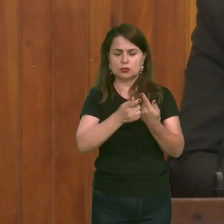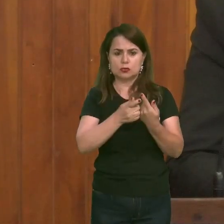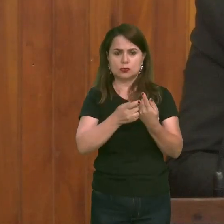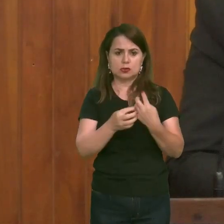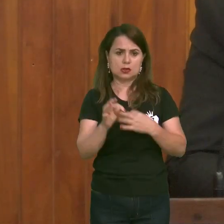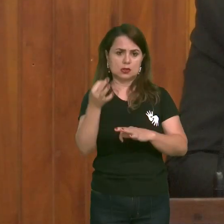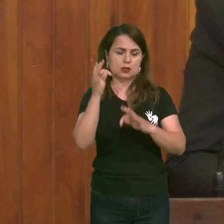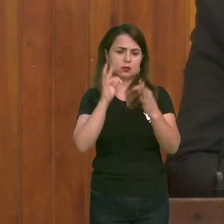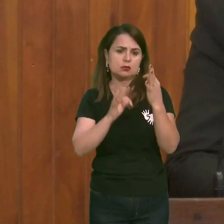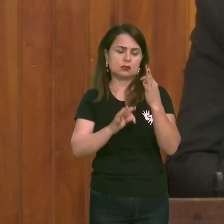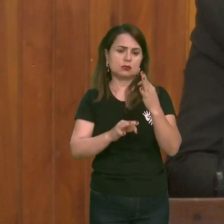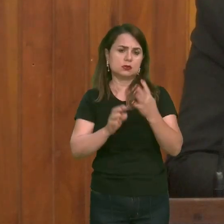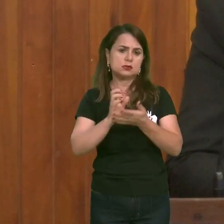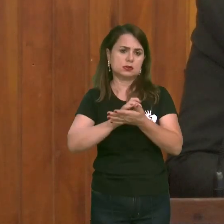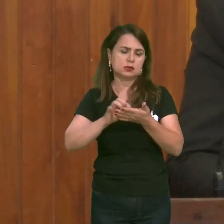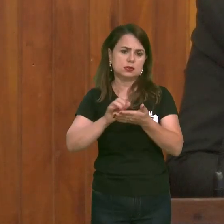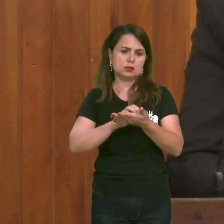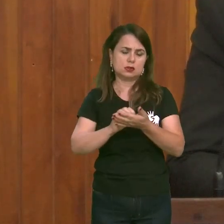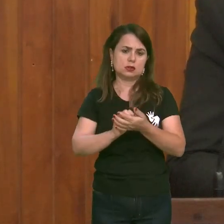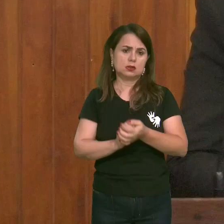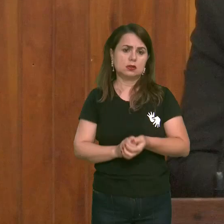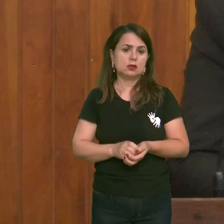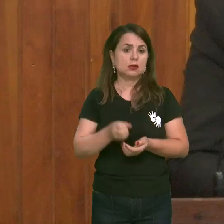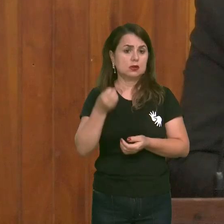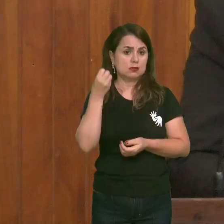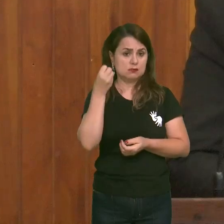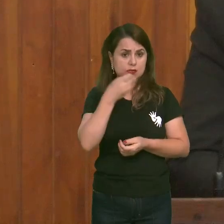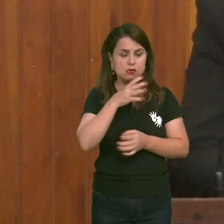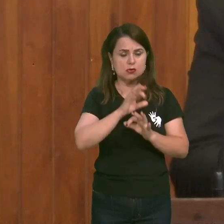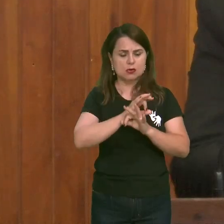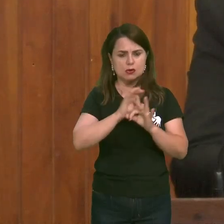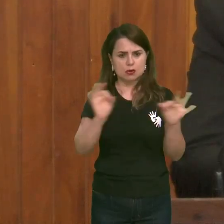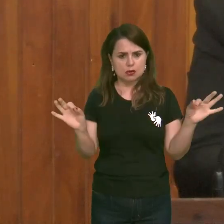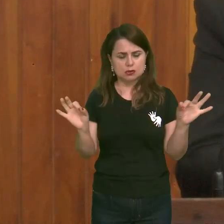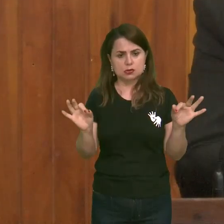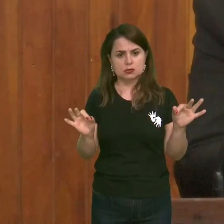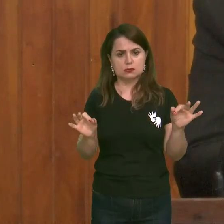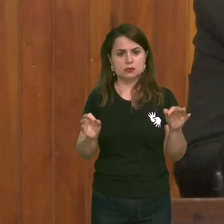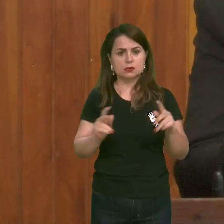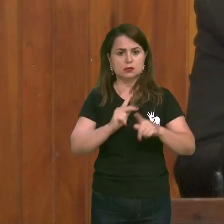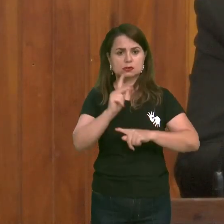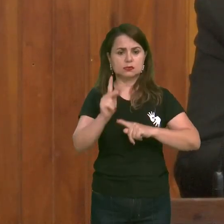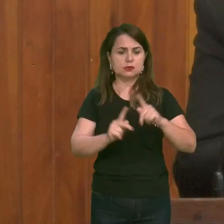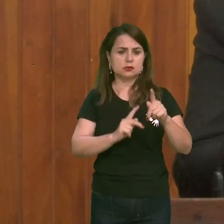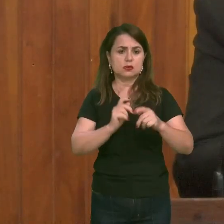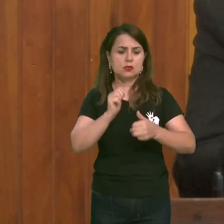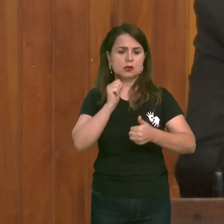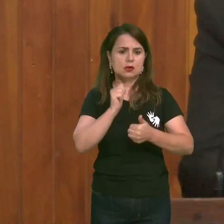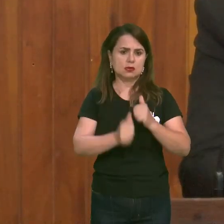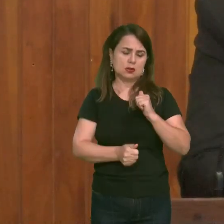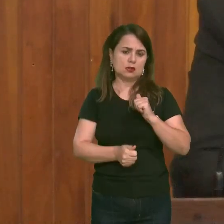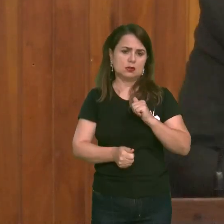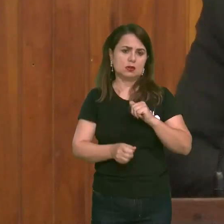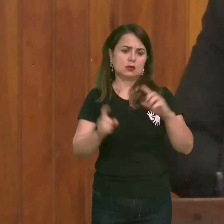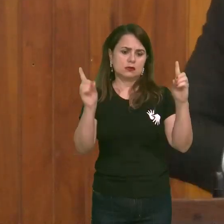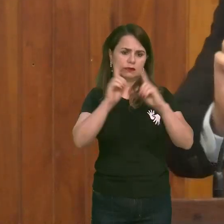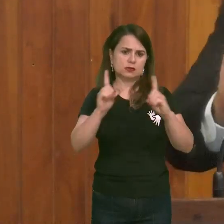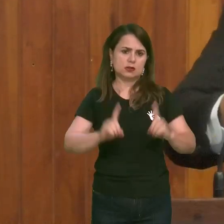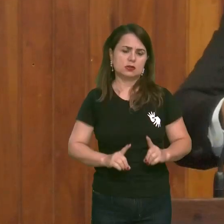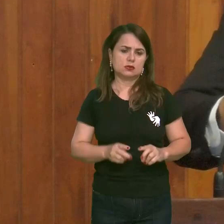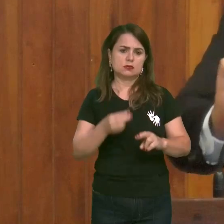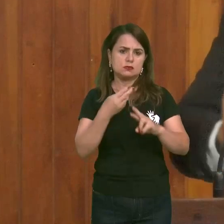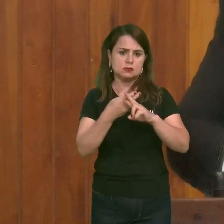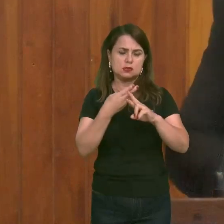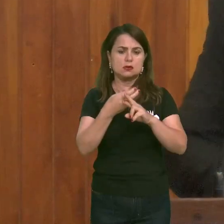envolvida e é para uma causa nobre que vai ser muito bem utilizado aos nossos atletas com deficiência